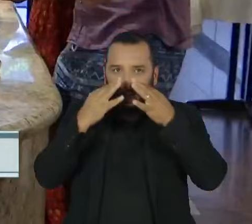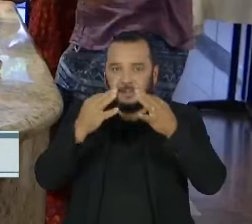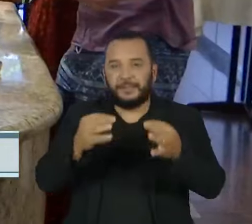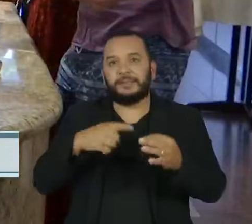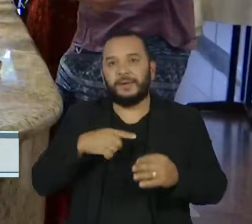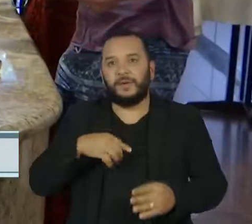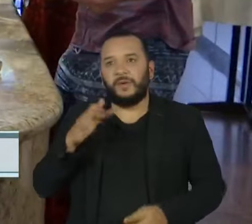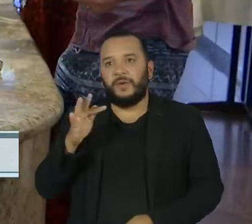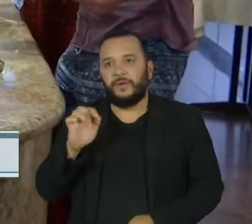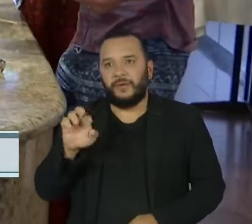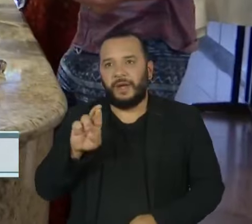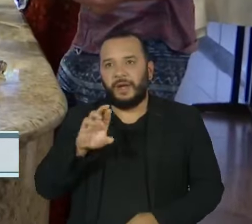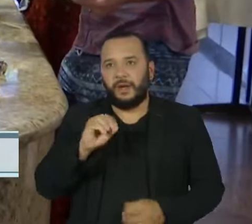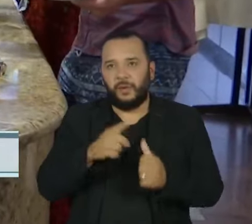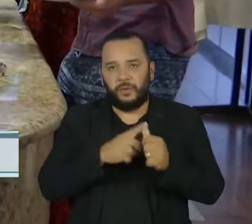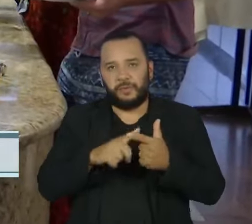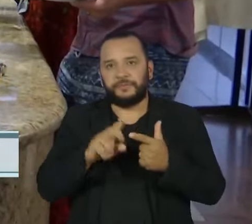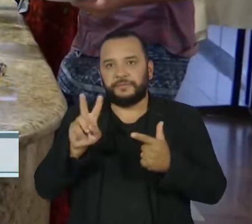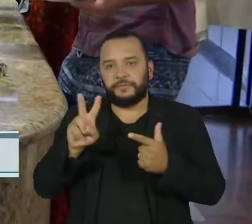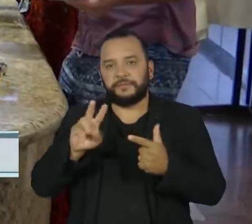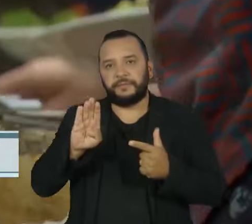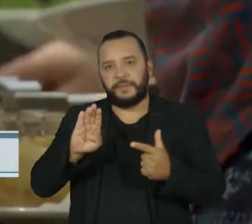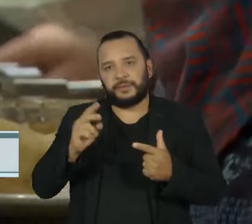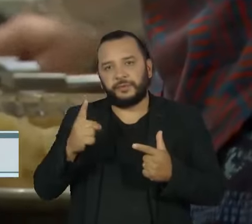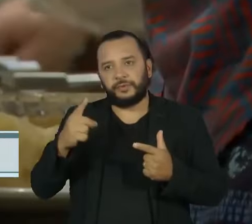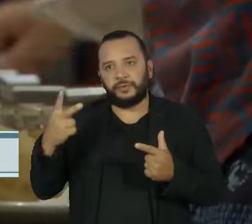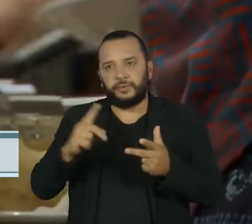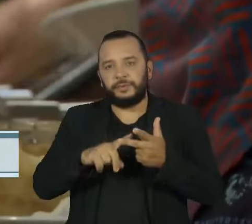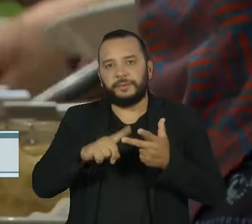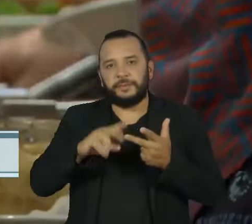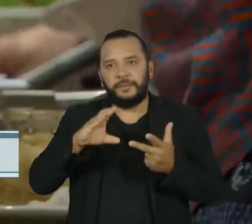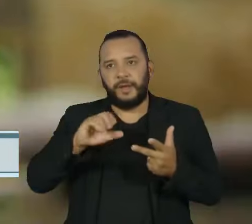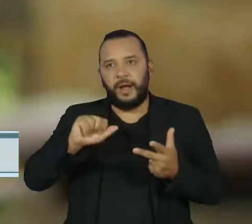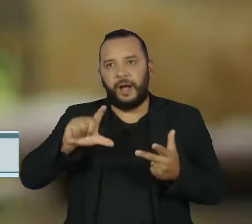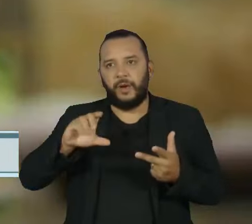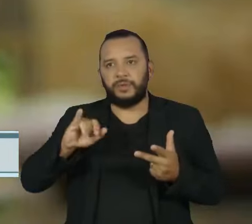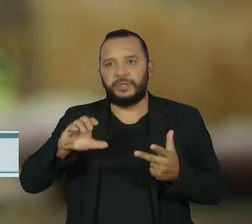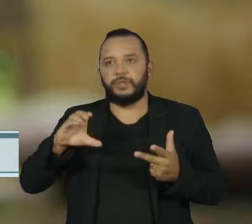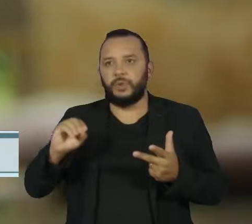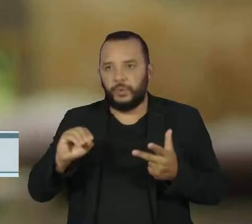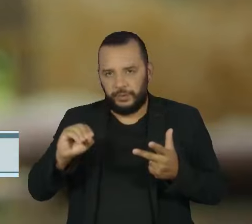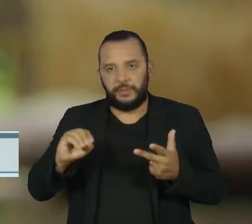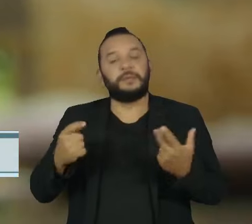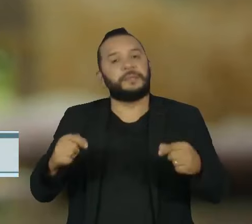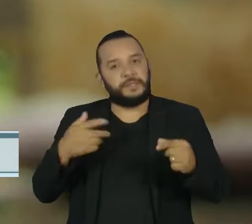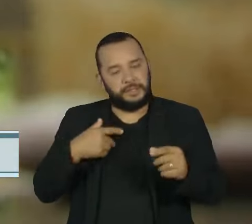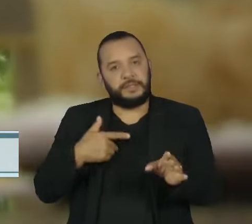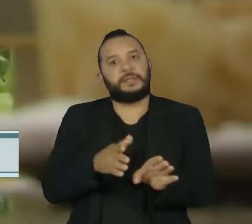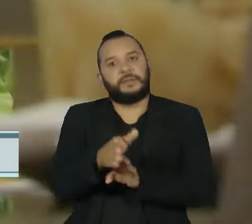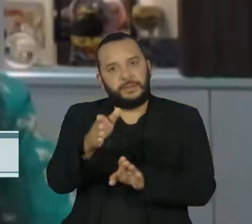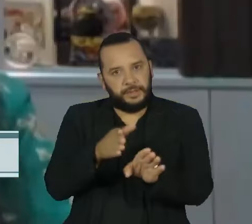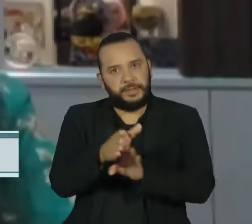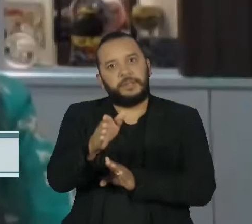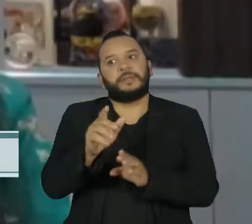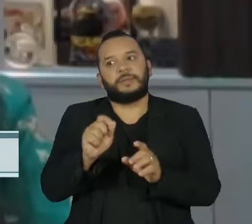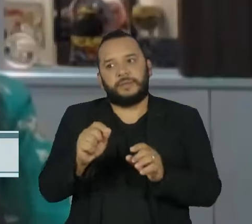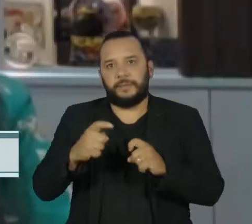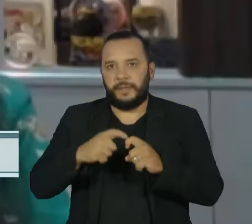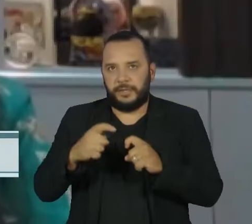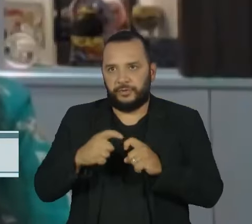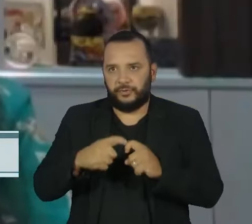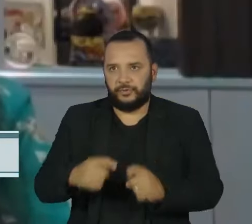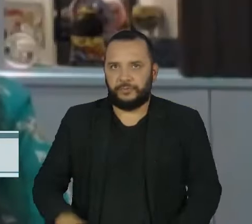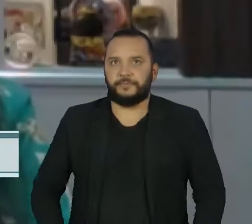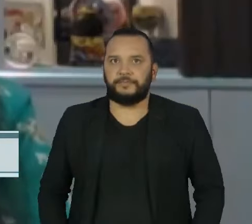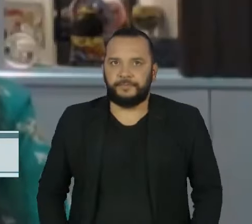Ferro vitamina B12 e cálcio no organismo por isso é recomendado acompanhamento médico na transição Por exemplo